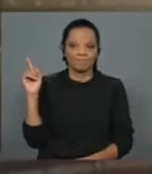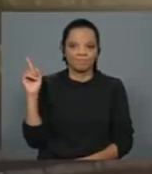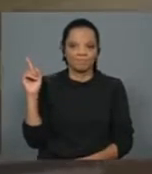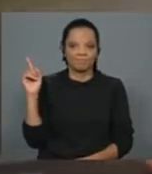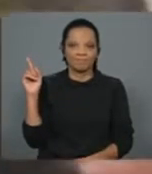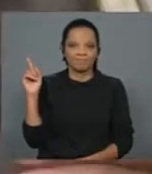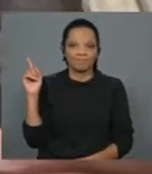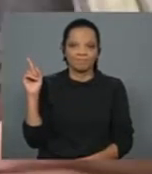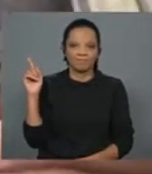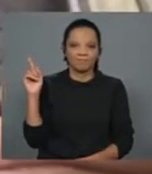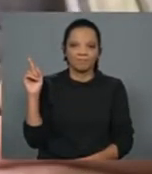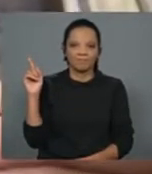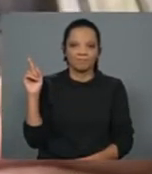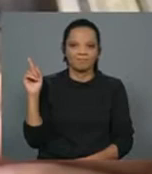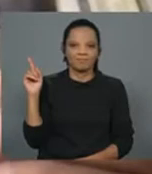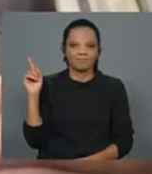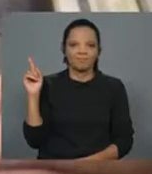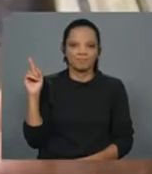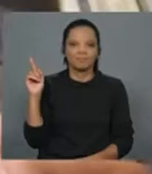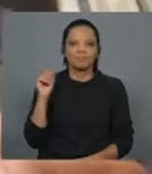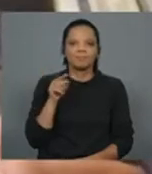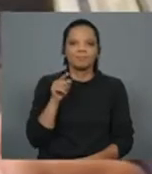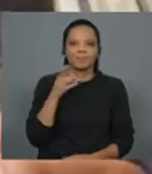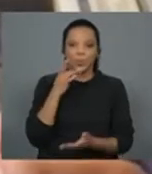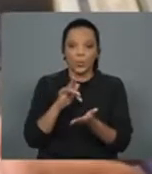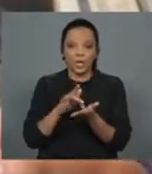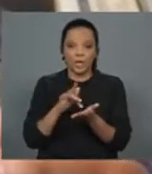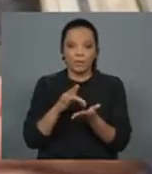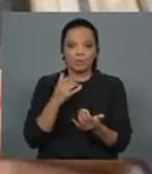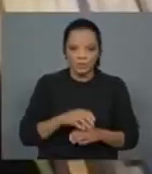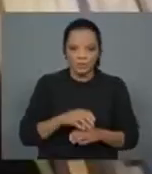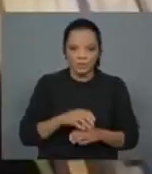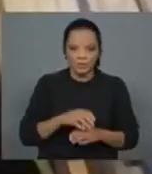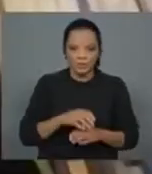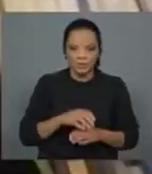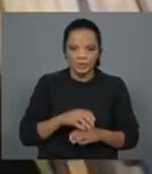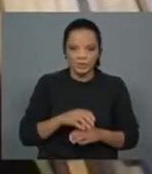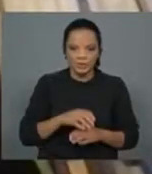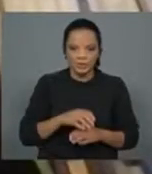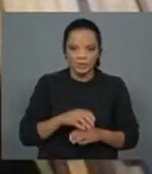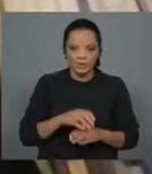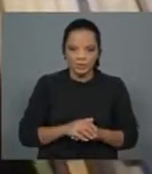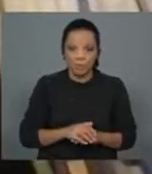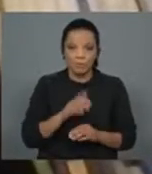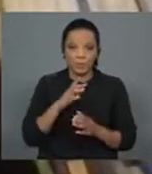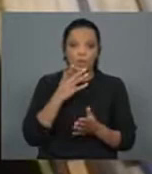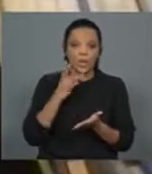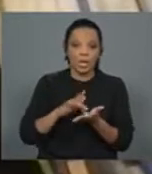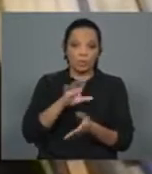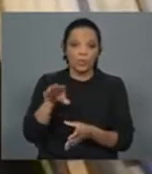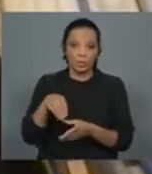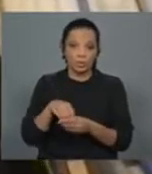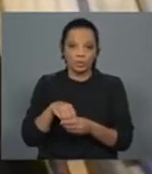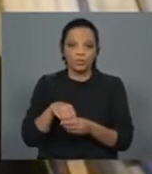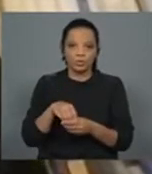se vê. Não sei. Riscos naturais e tecnológicos e sua prevenção. Sim. Este contexto deste livro, este foi um contrato de